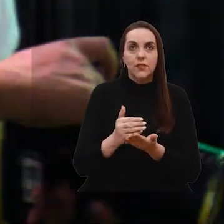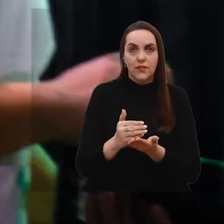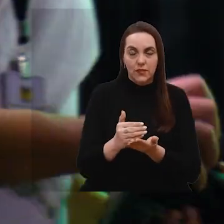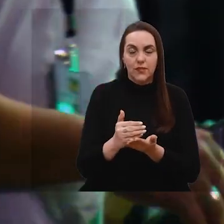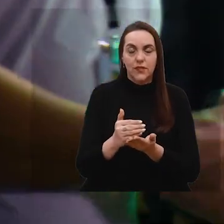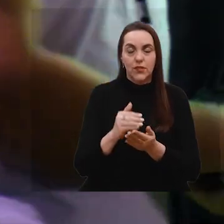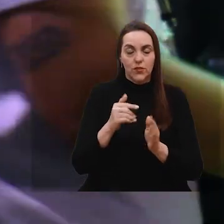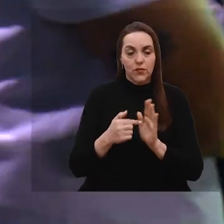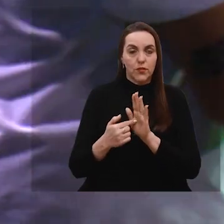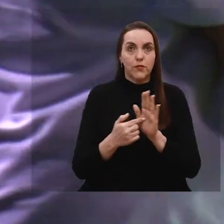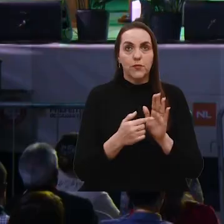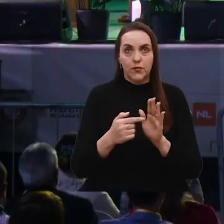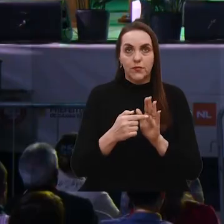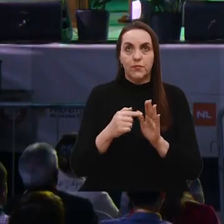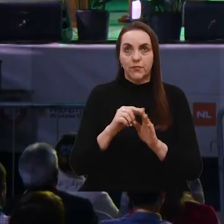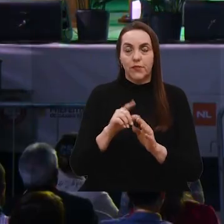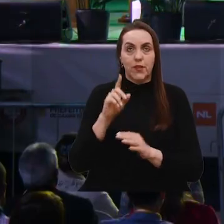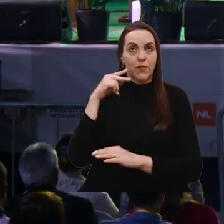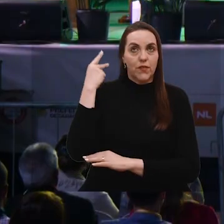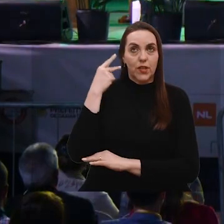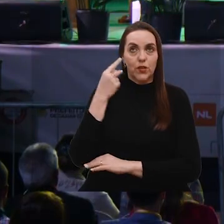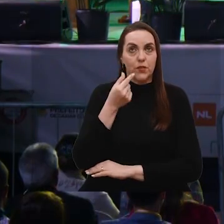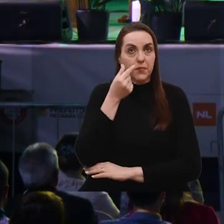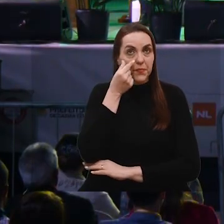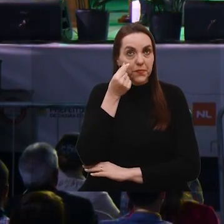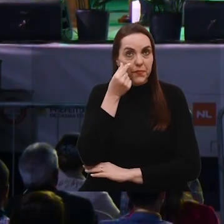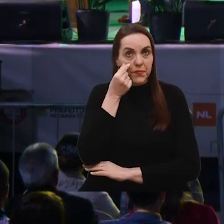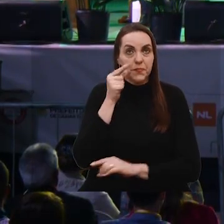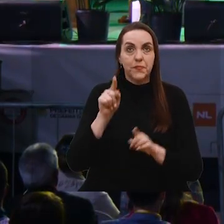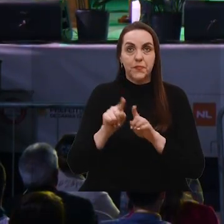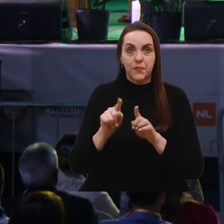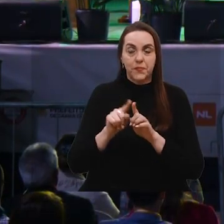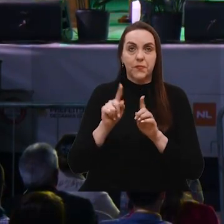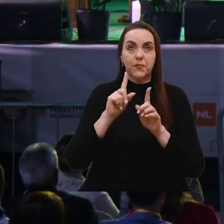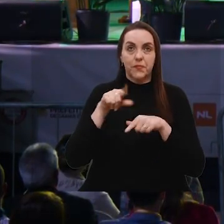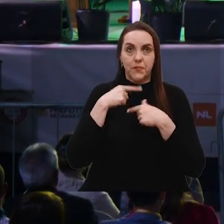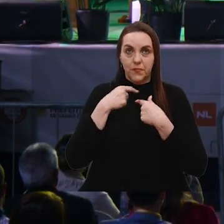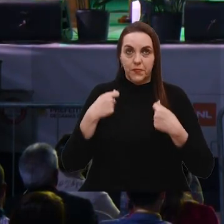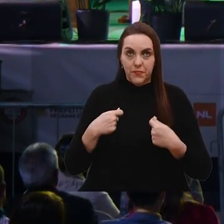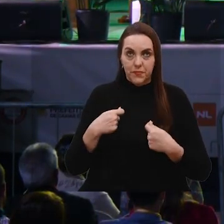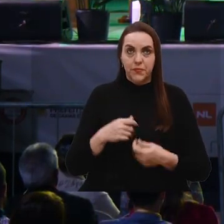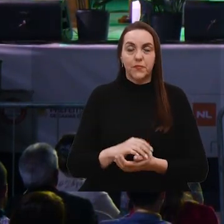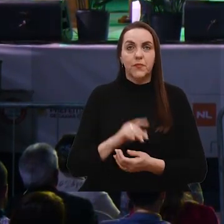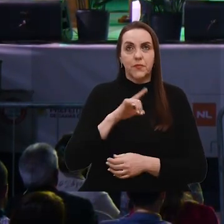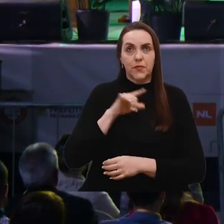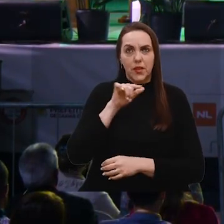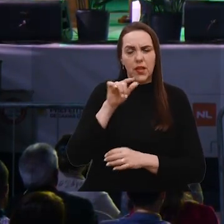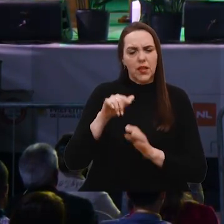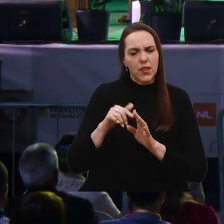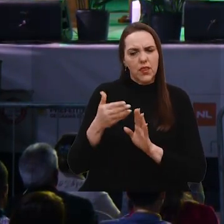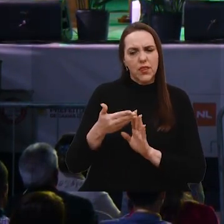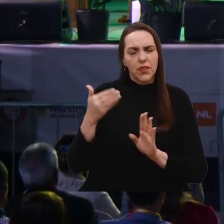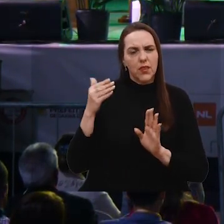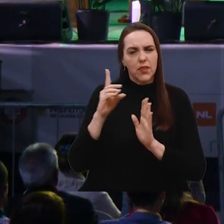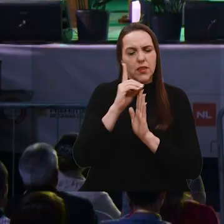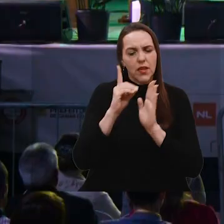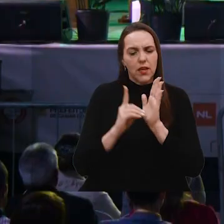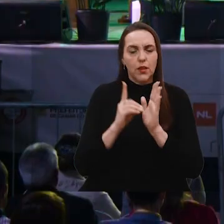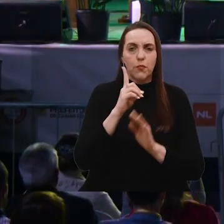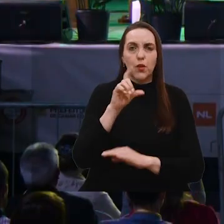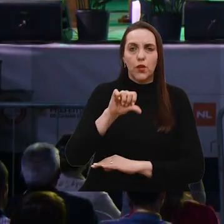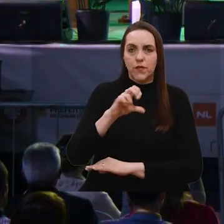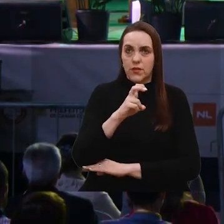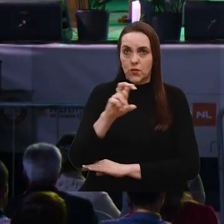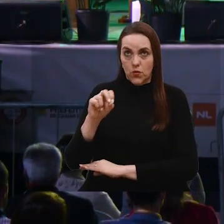2017. A iniciativa partiu dos vereadores Eloy Frisso e Ricardo Daneluz.